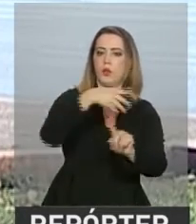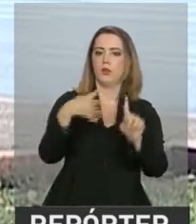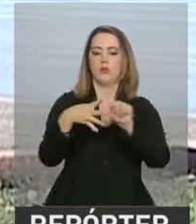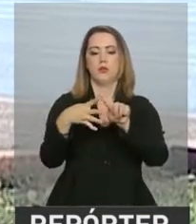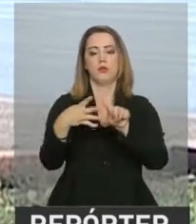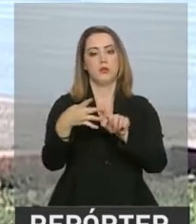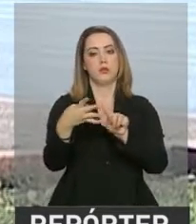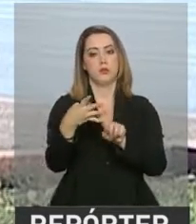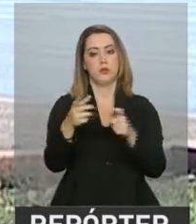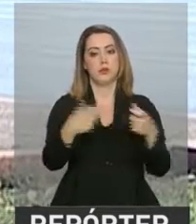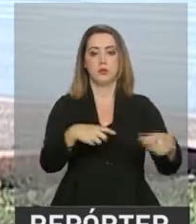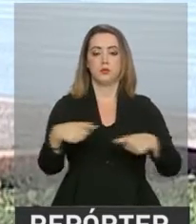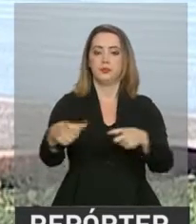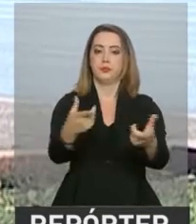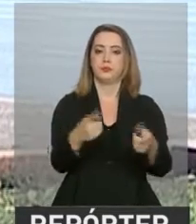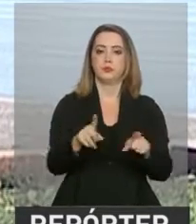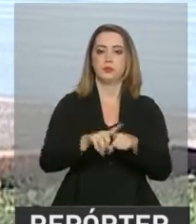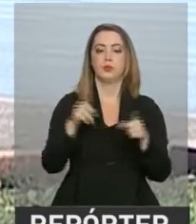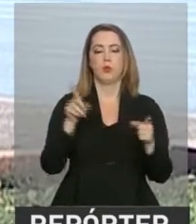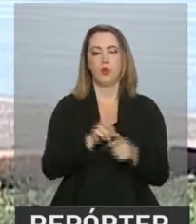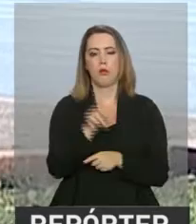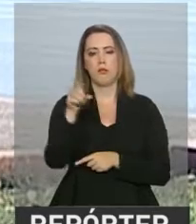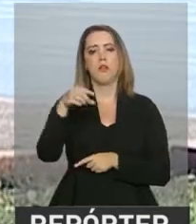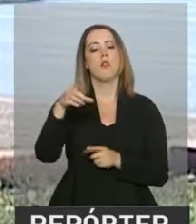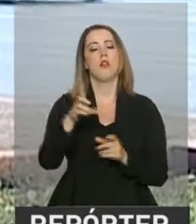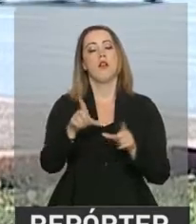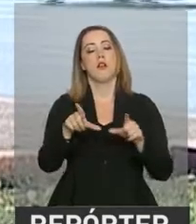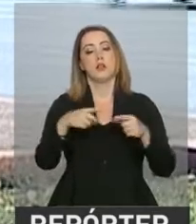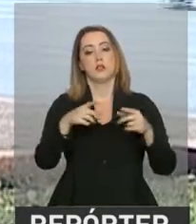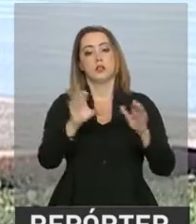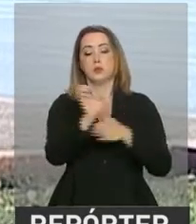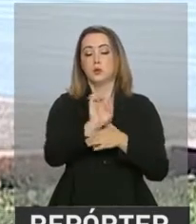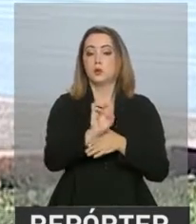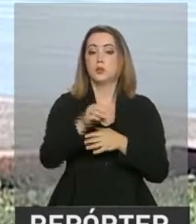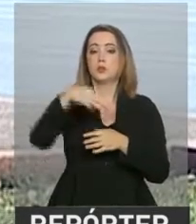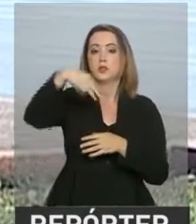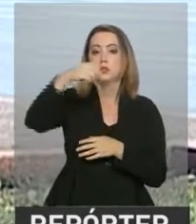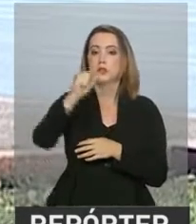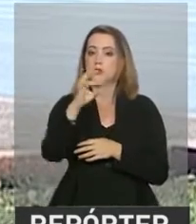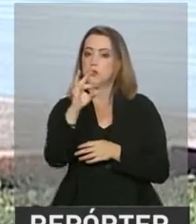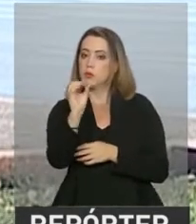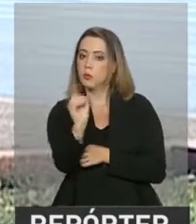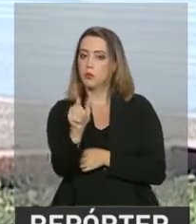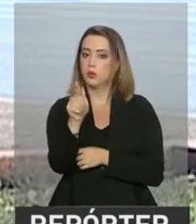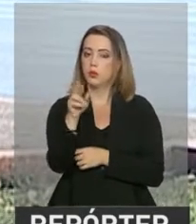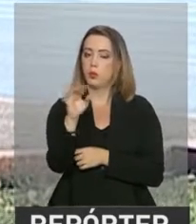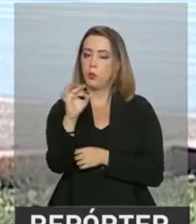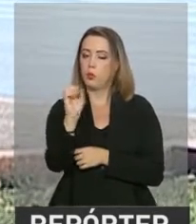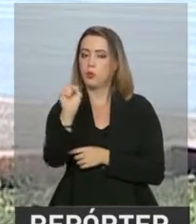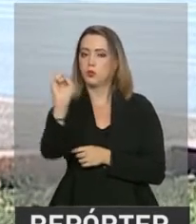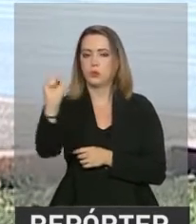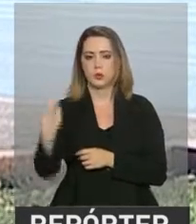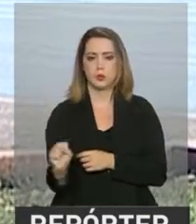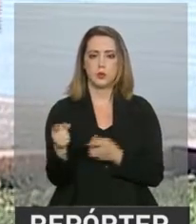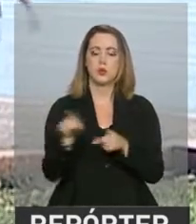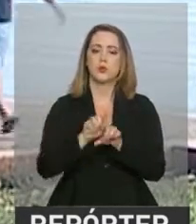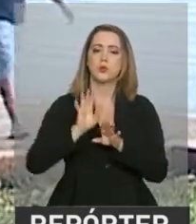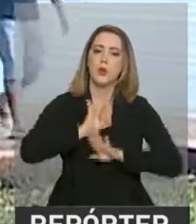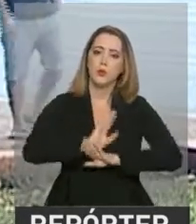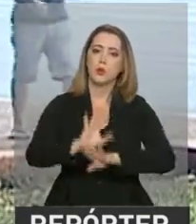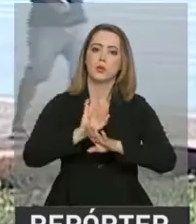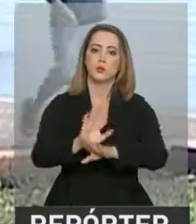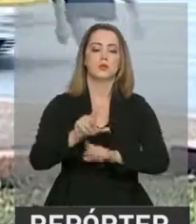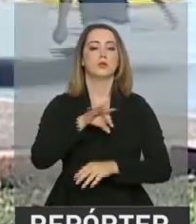quatro localidades já no mato grosso do sul a força nacional de segurança pública vai continuar apoiando a polícia